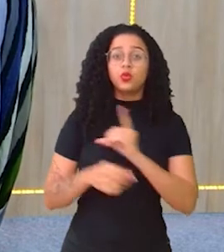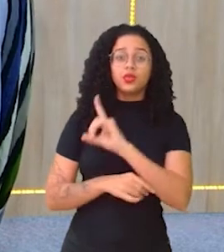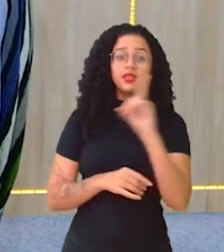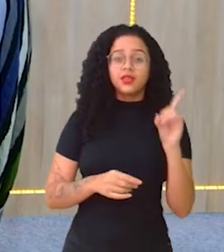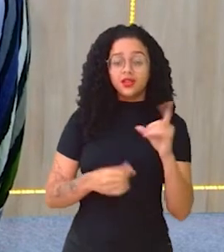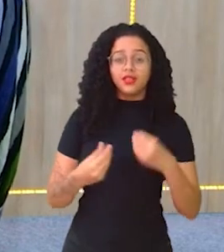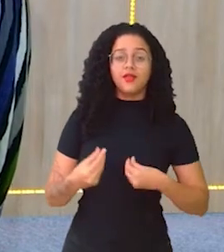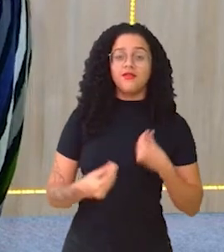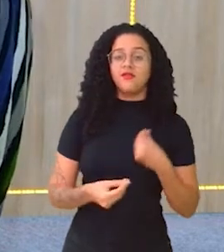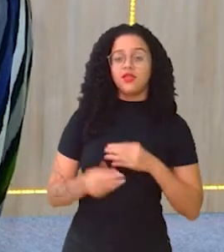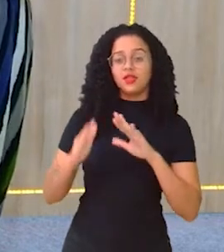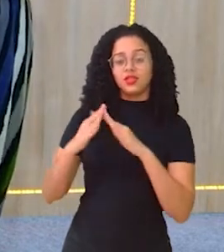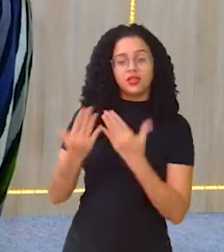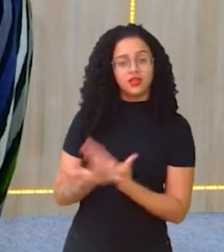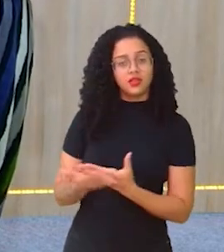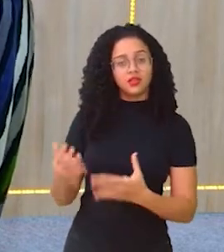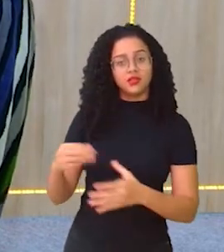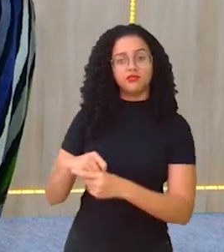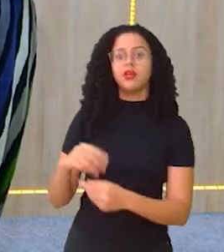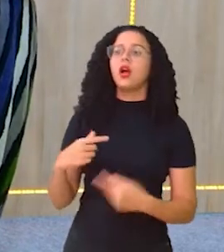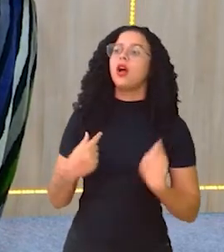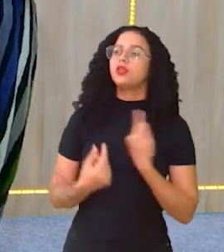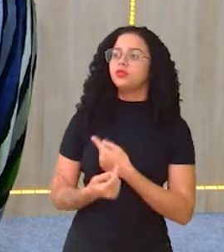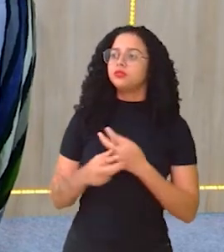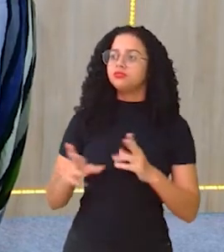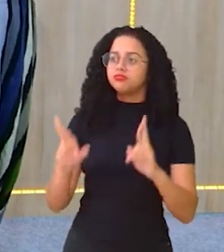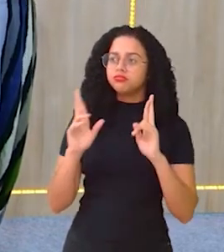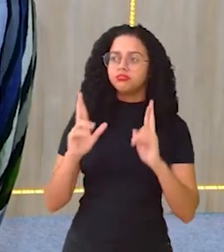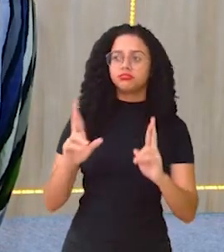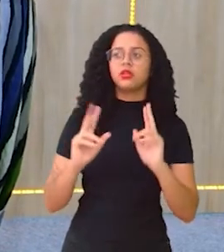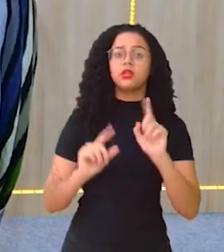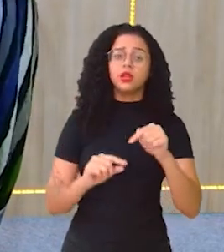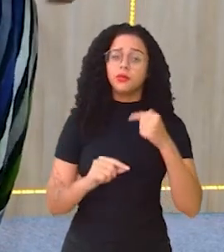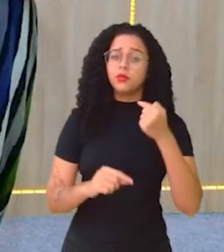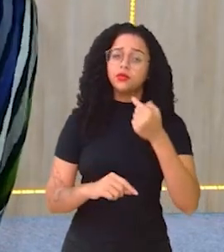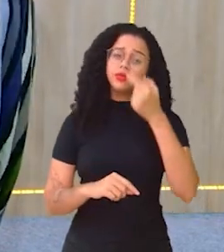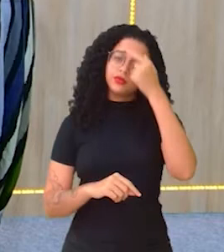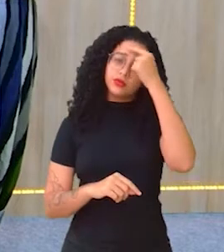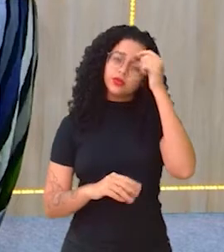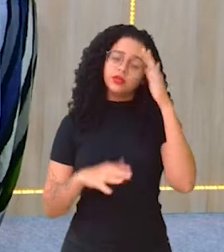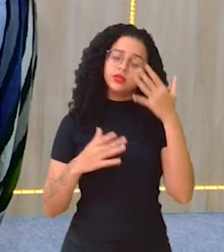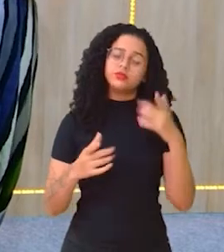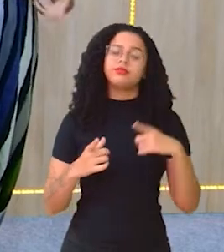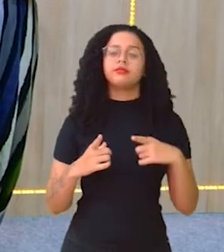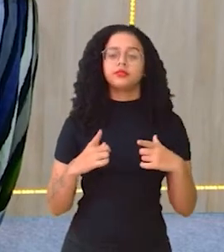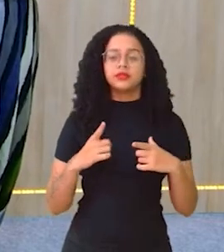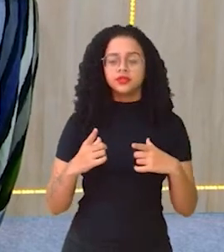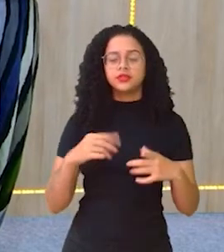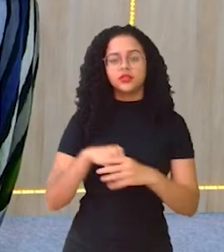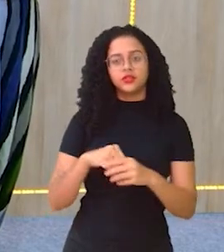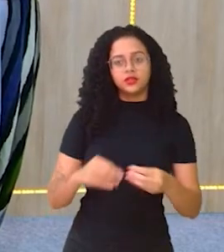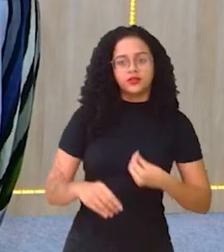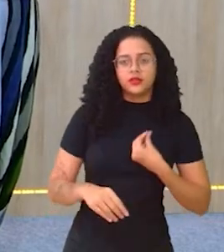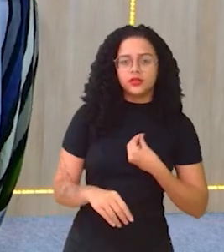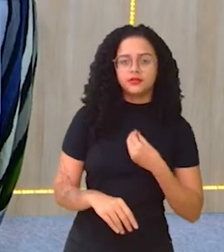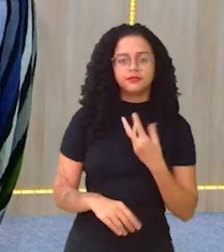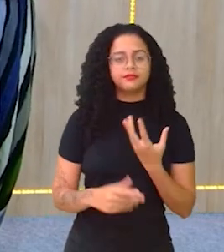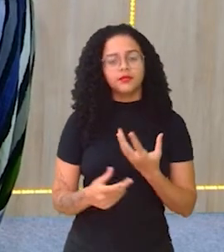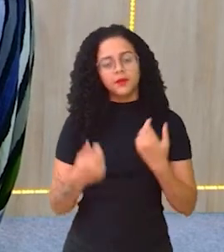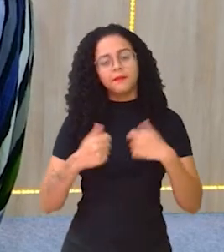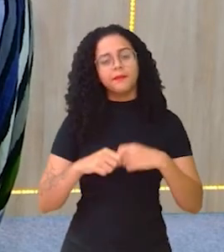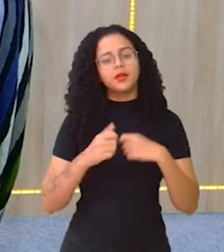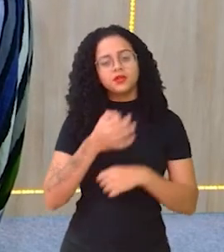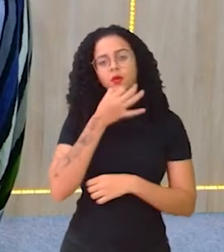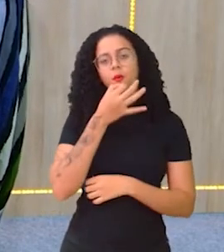na escola e a gente torce para que seja depois da universidade, então faz parte da vida. Então a gente não poderia deixar de citar